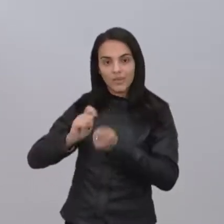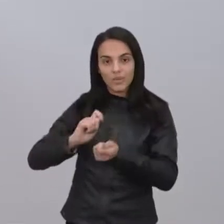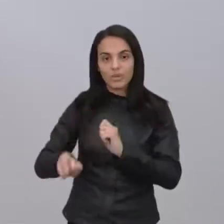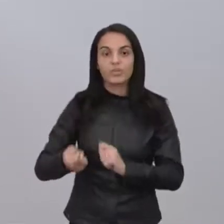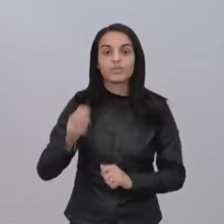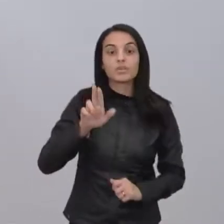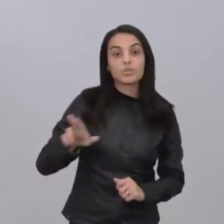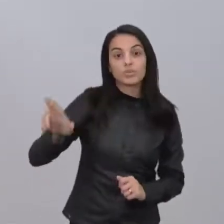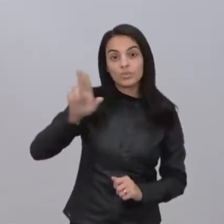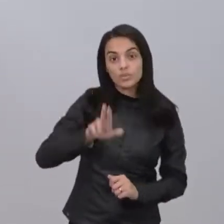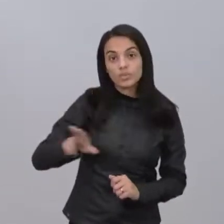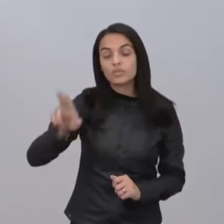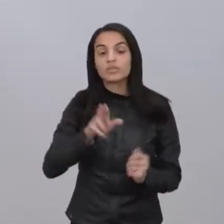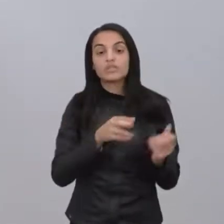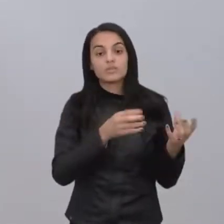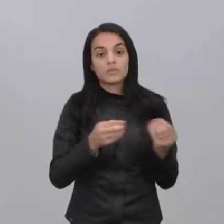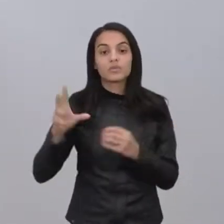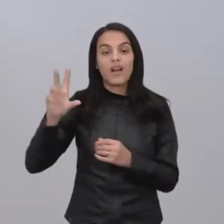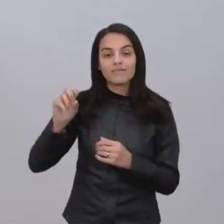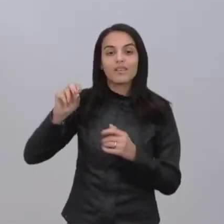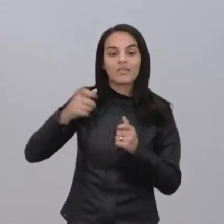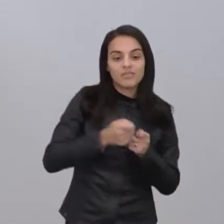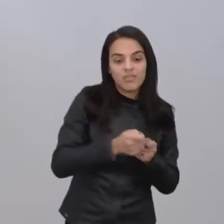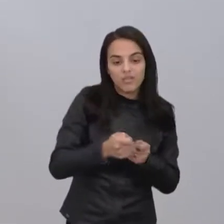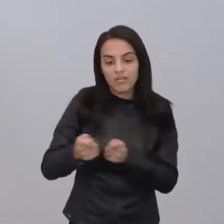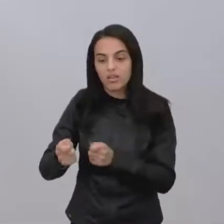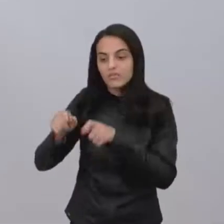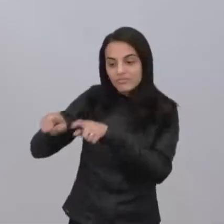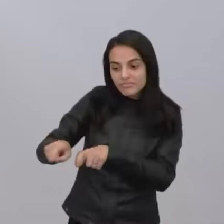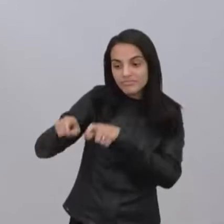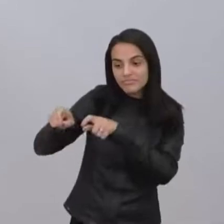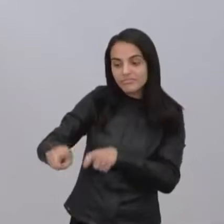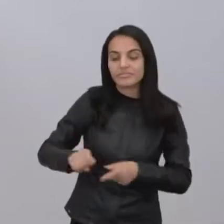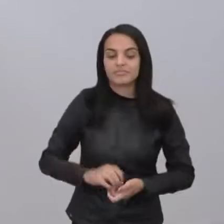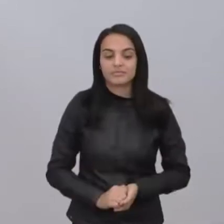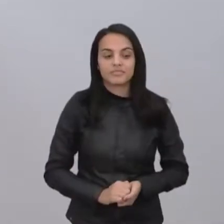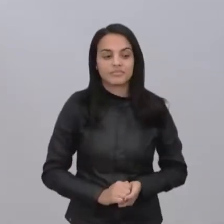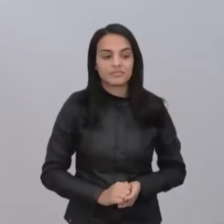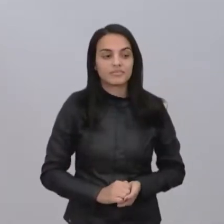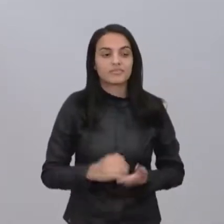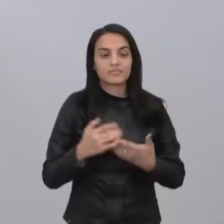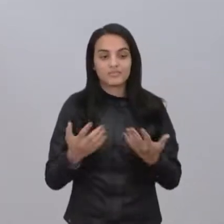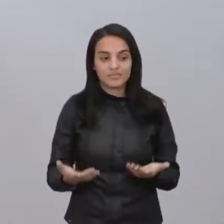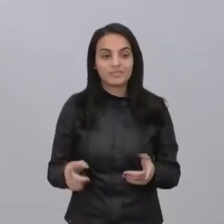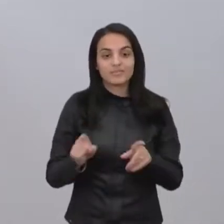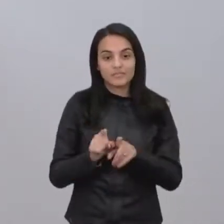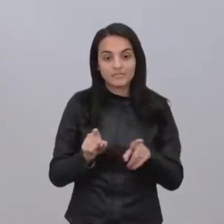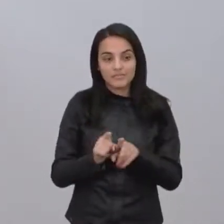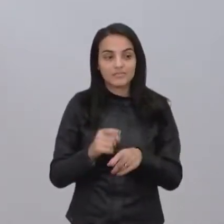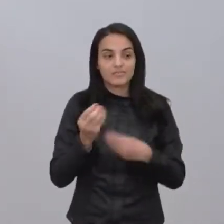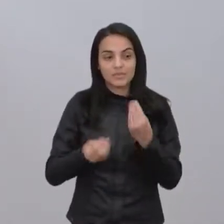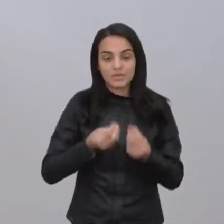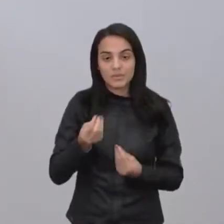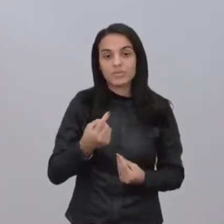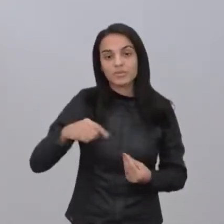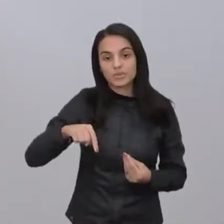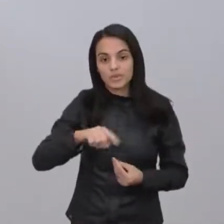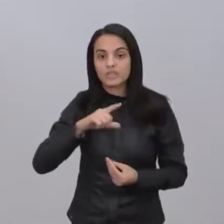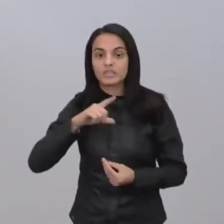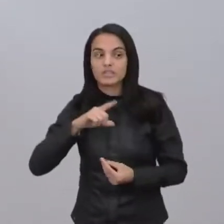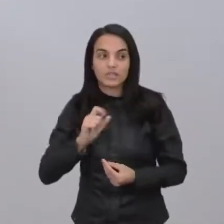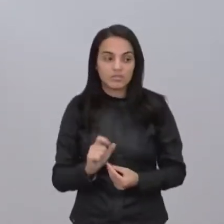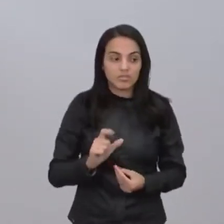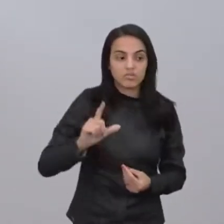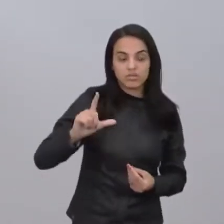utiliza bastante dos agrotóxicos nas suas lavouras. E aí, por meio também, né, como a gente tem aí esse aumento